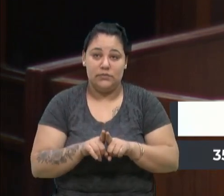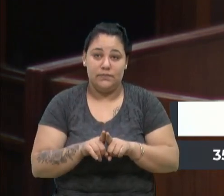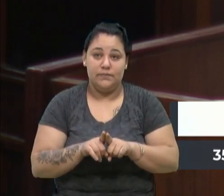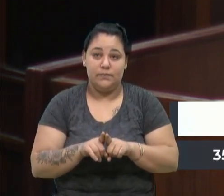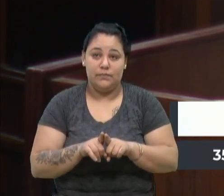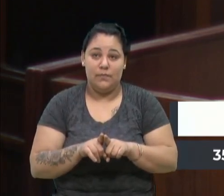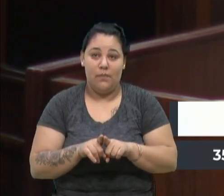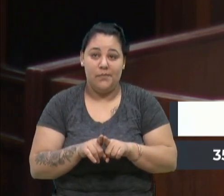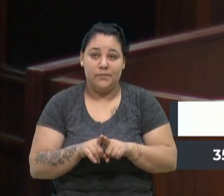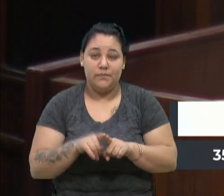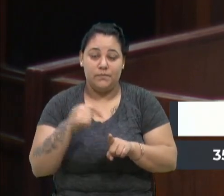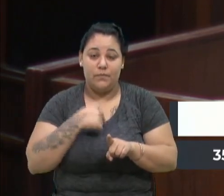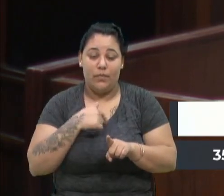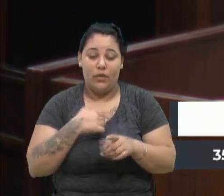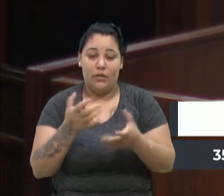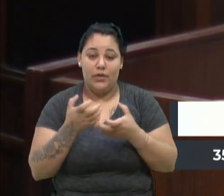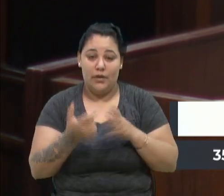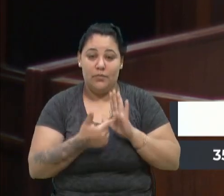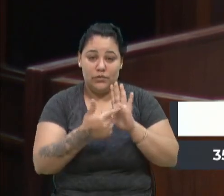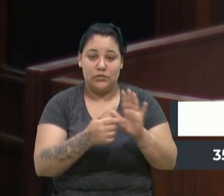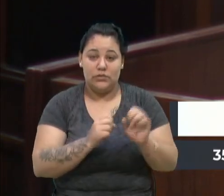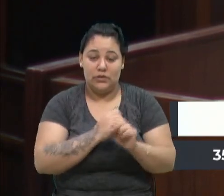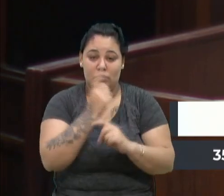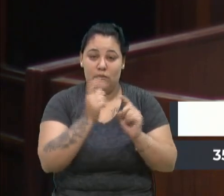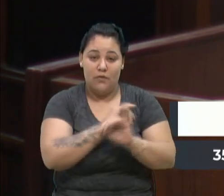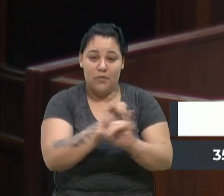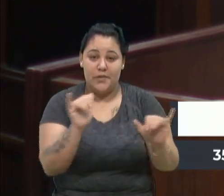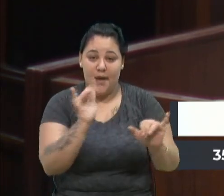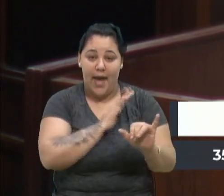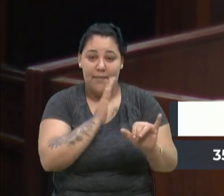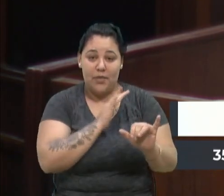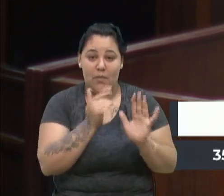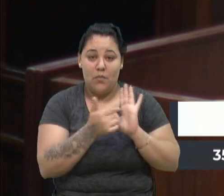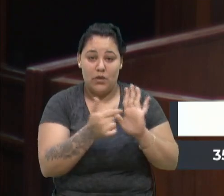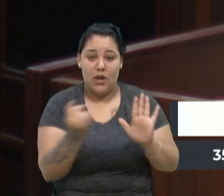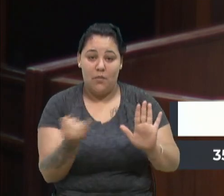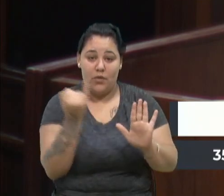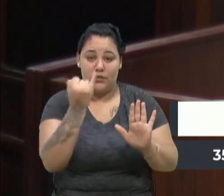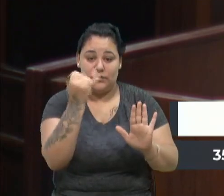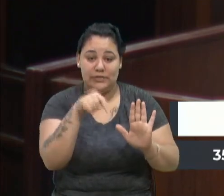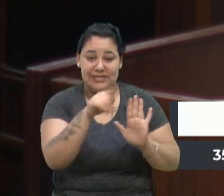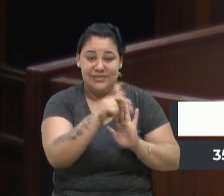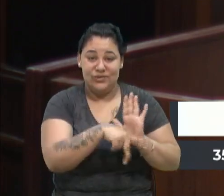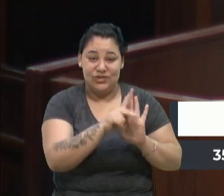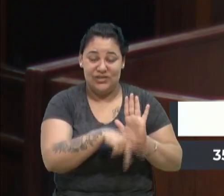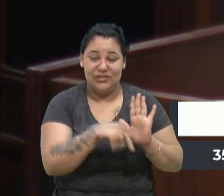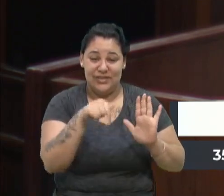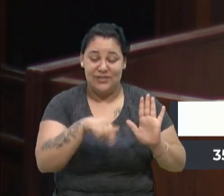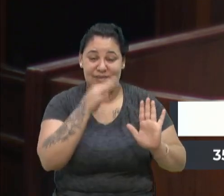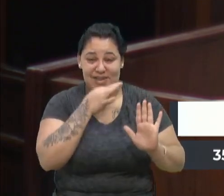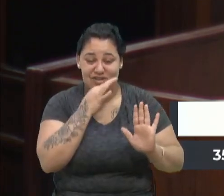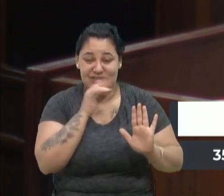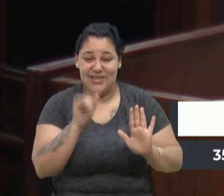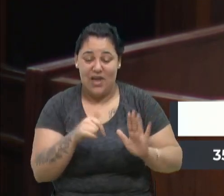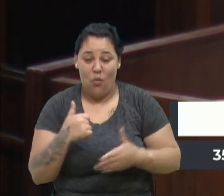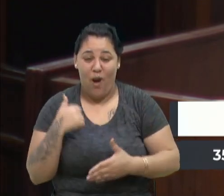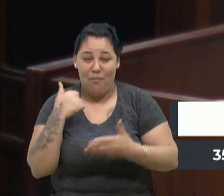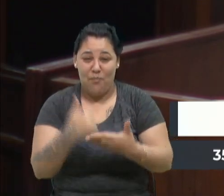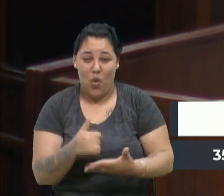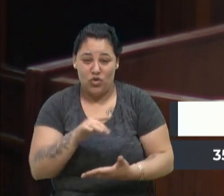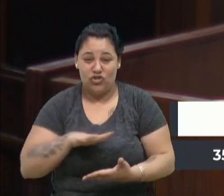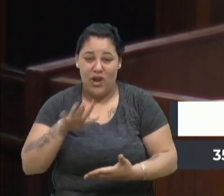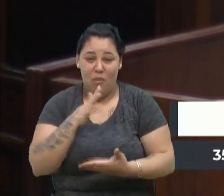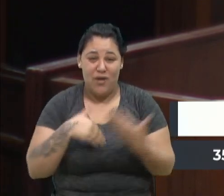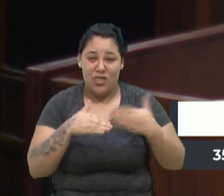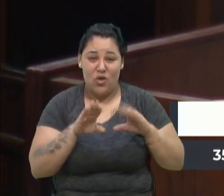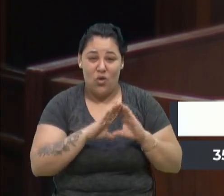E eu trago aqui alguns dados de forma rápida para mostrar a importância desse projeto para Caxias do Sul, que é um braço, né, da comunidade, vereadora